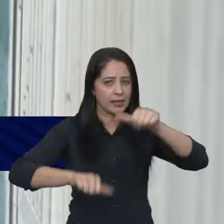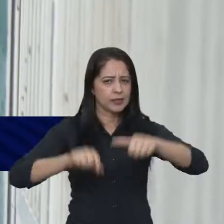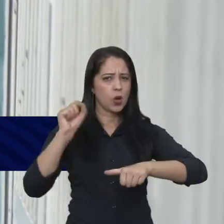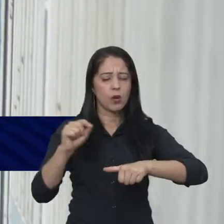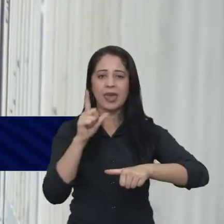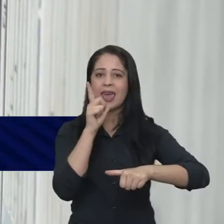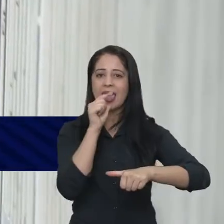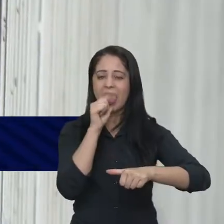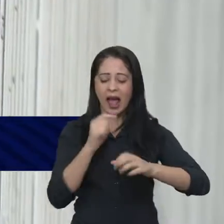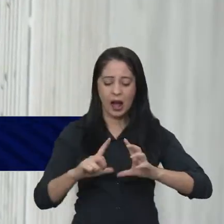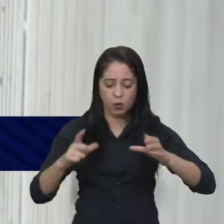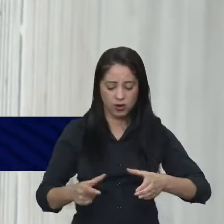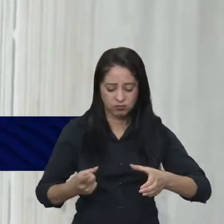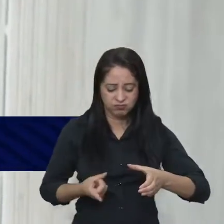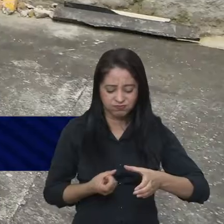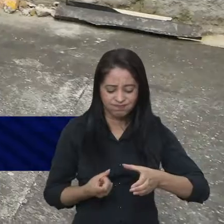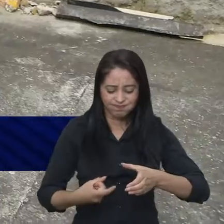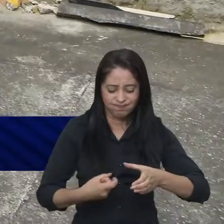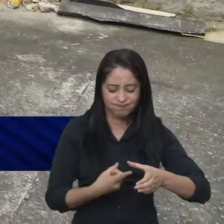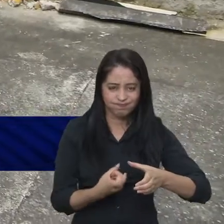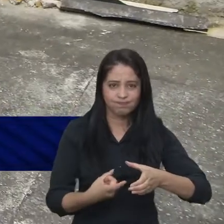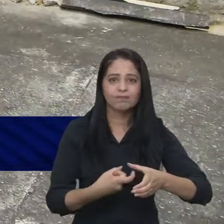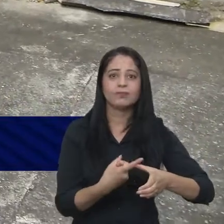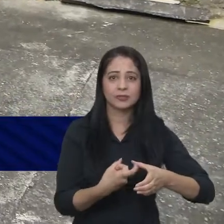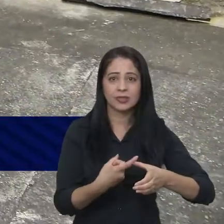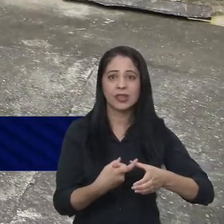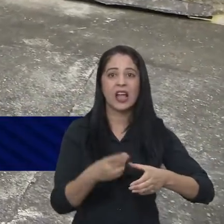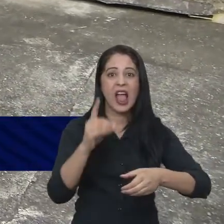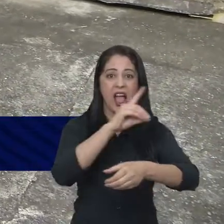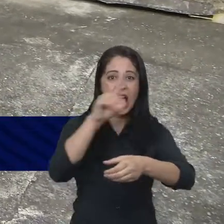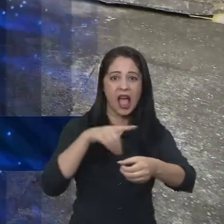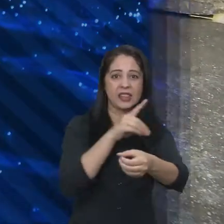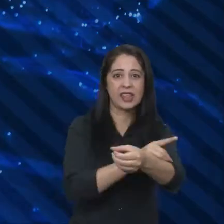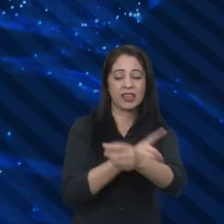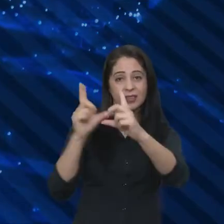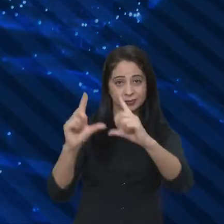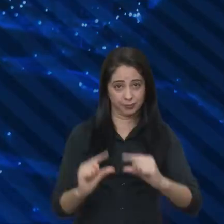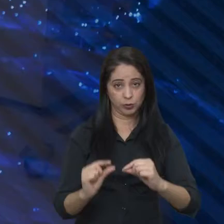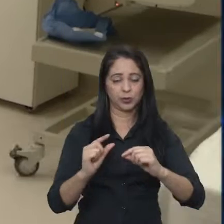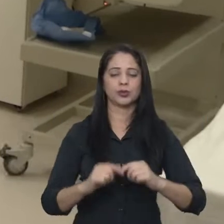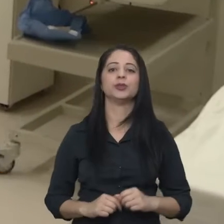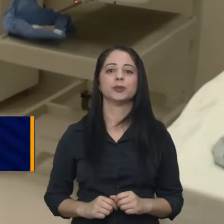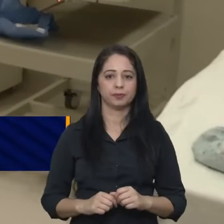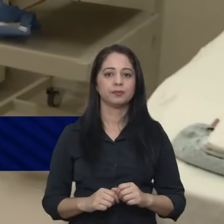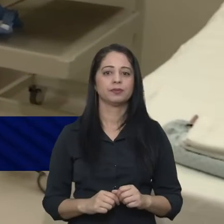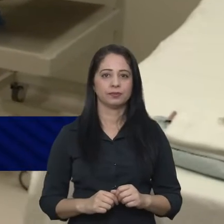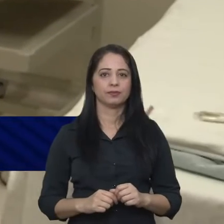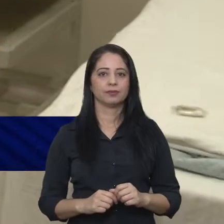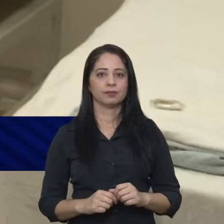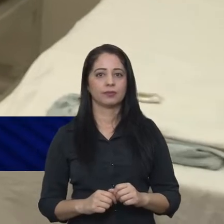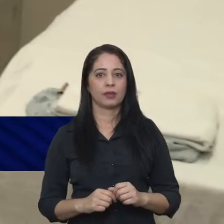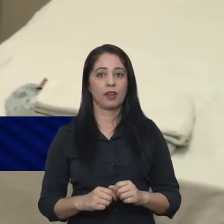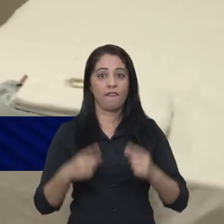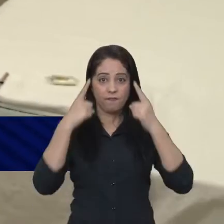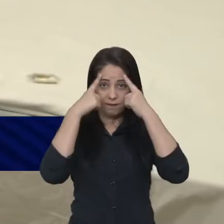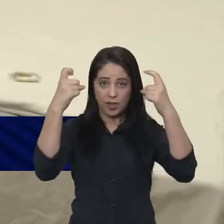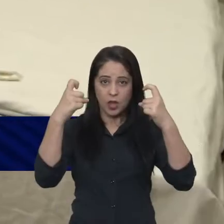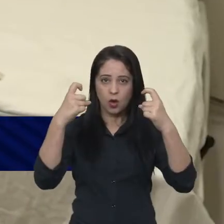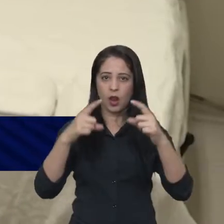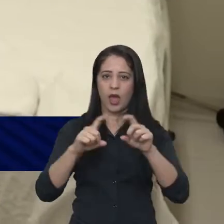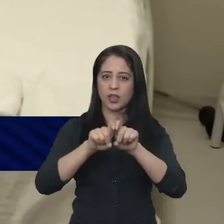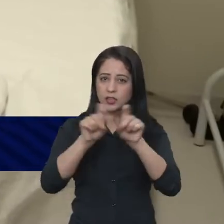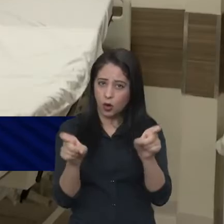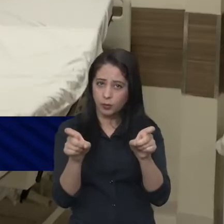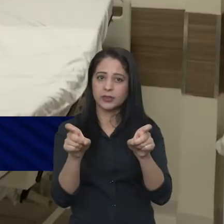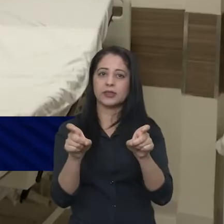larvária realizada em São José aponta queda nos casos de dengue na cidade. Violência obstétrica. Estudo